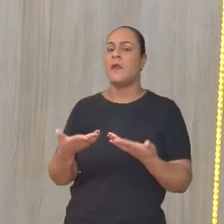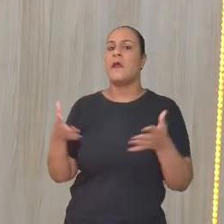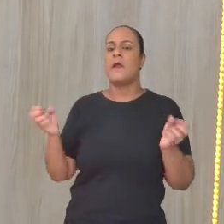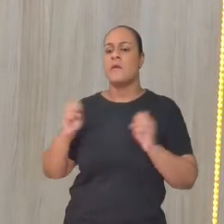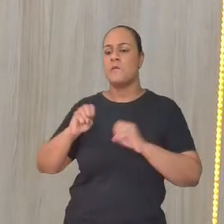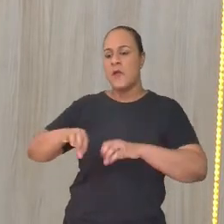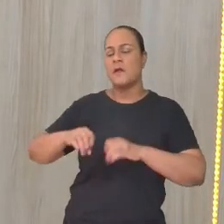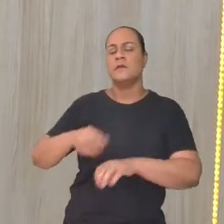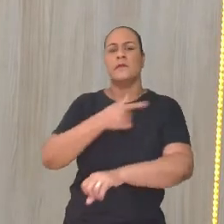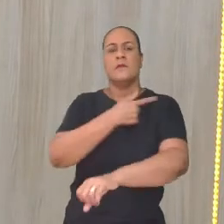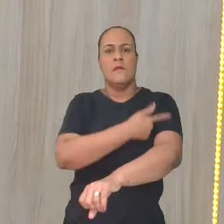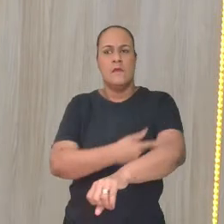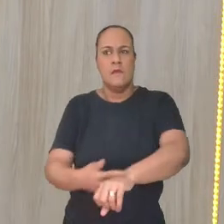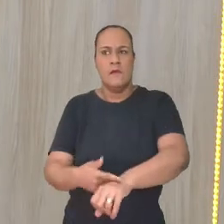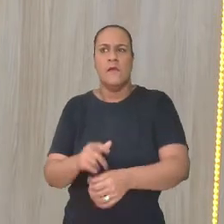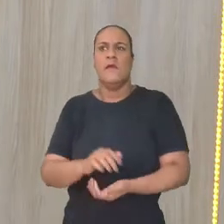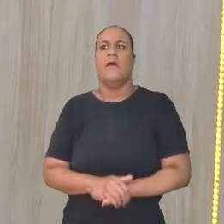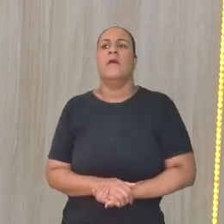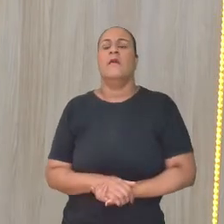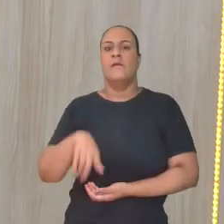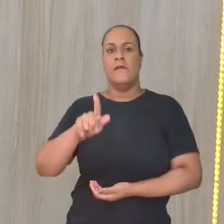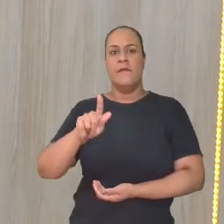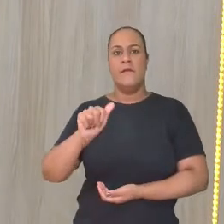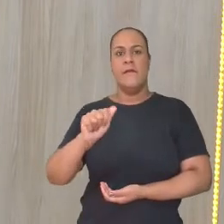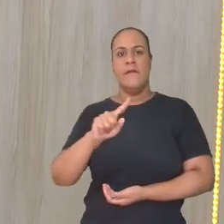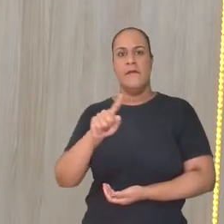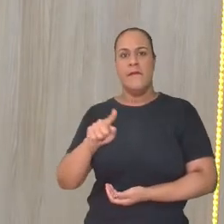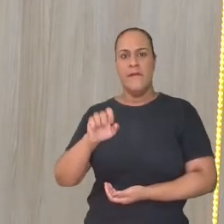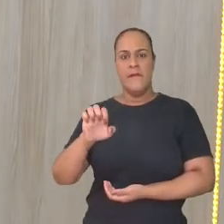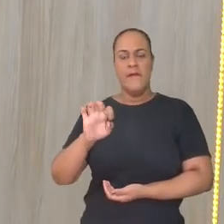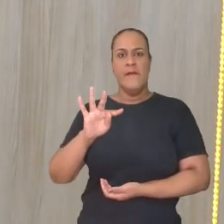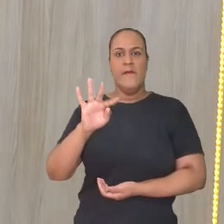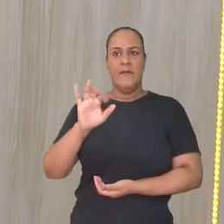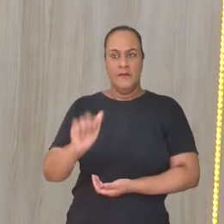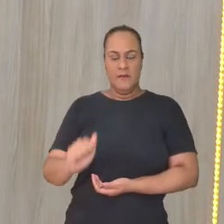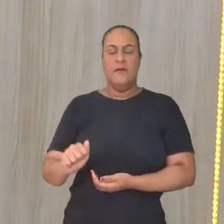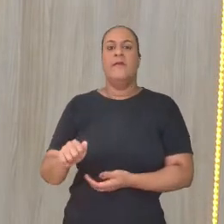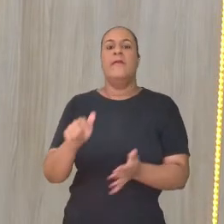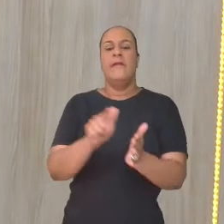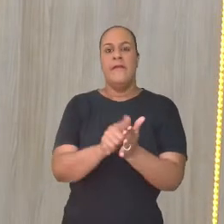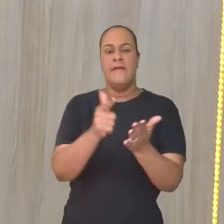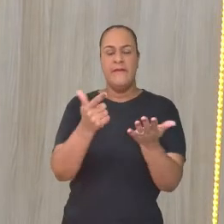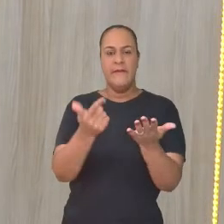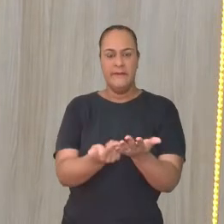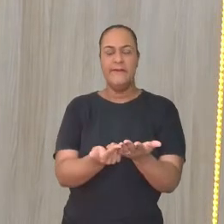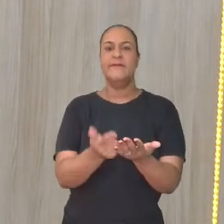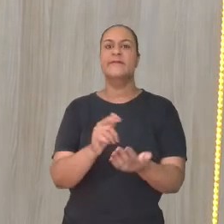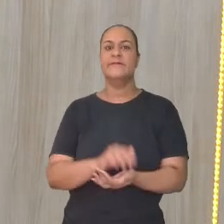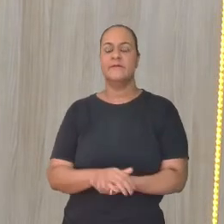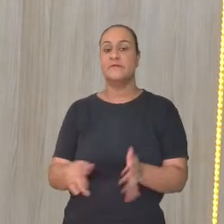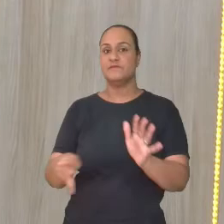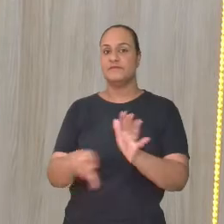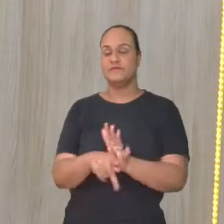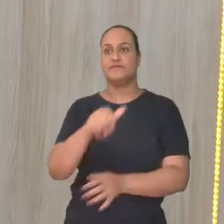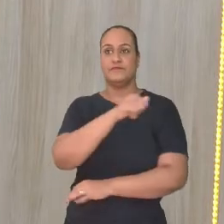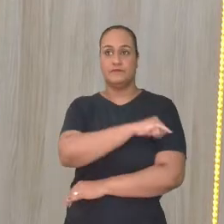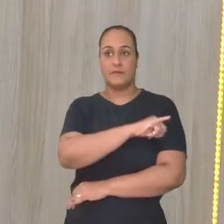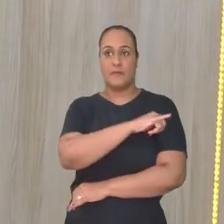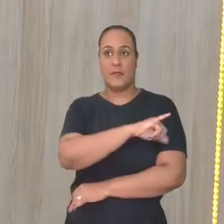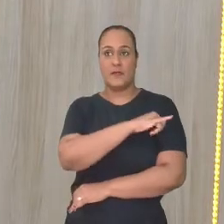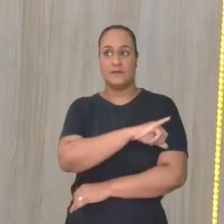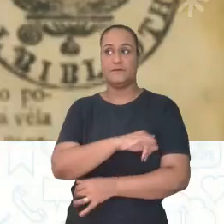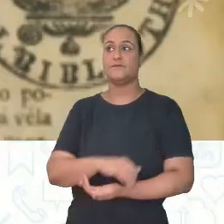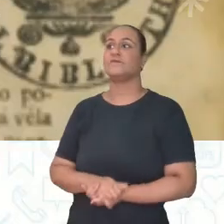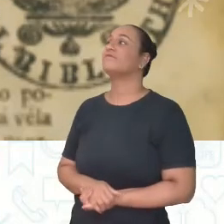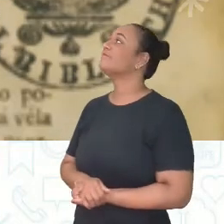Mas vamos seguindo aqui, olha. A Gazeta também aí, ó, a Gazeta, que era um jornal aí, ó, a Gazeta do Rio de Janeiro. Na tela.